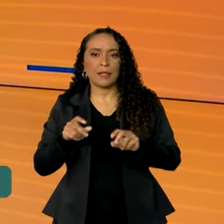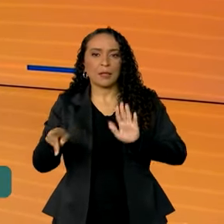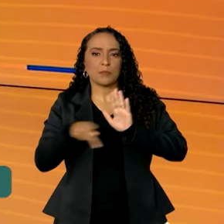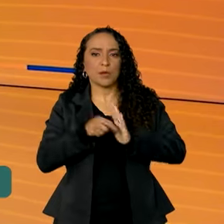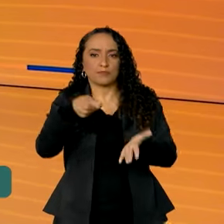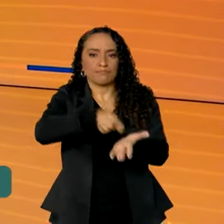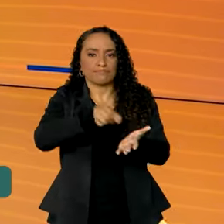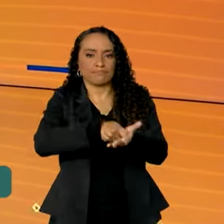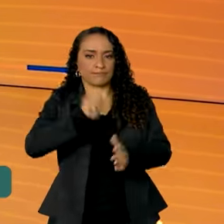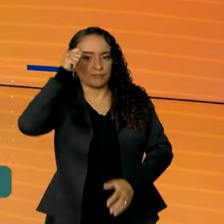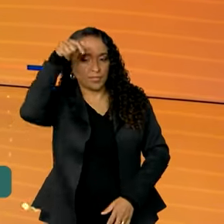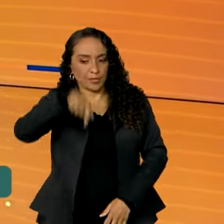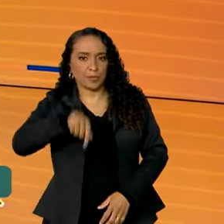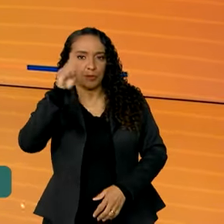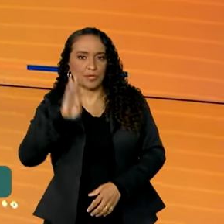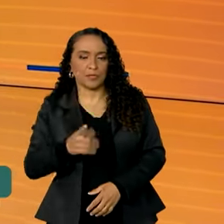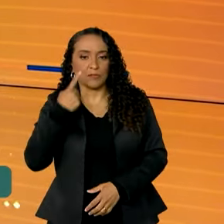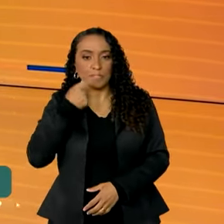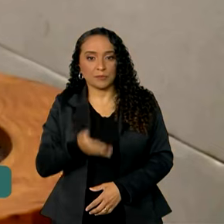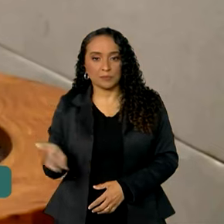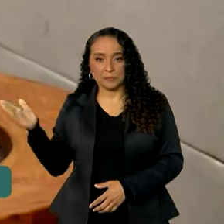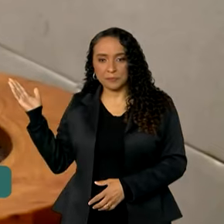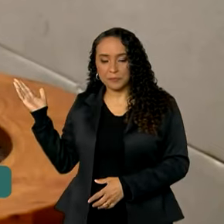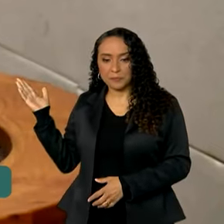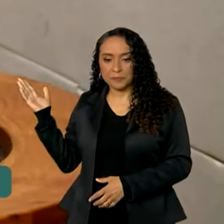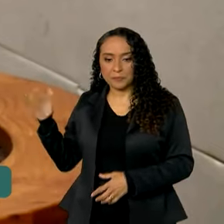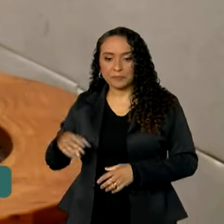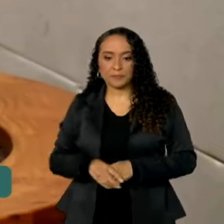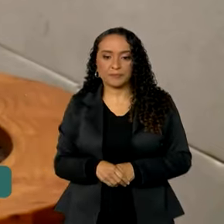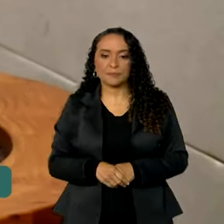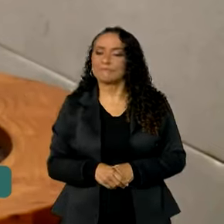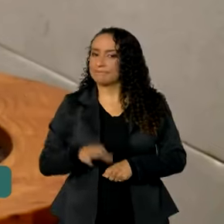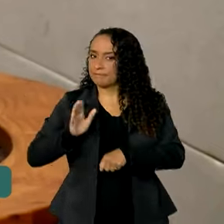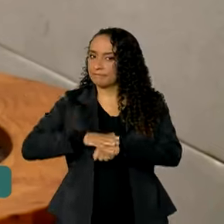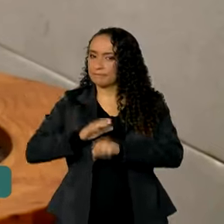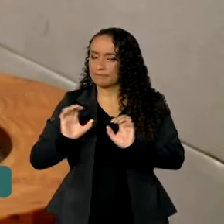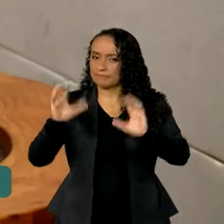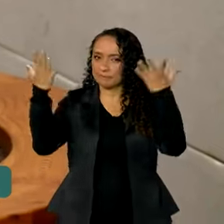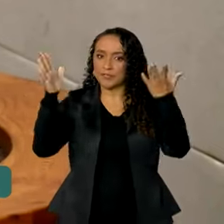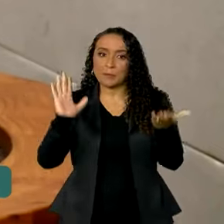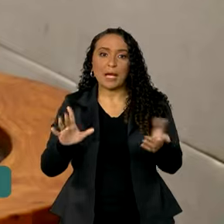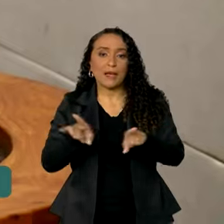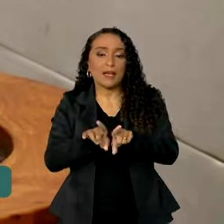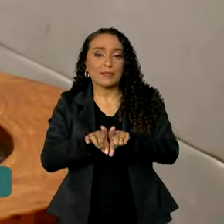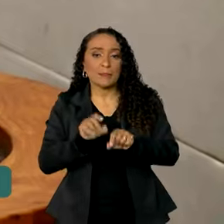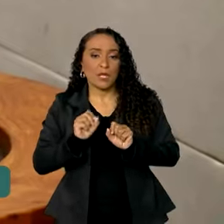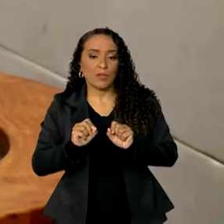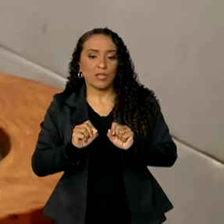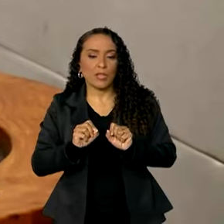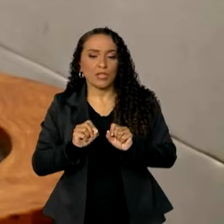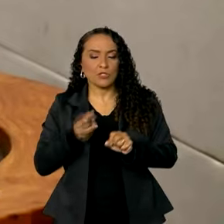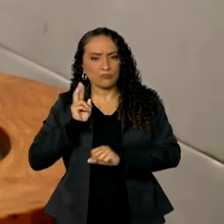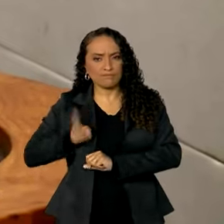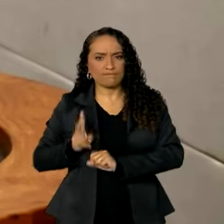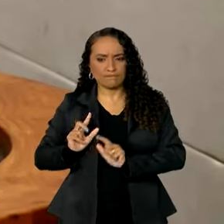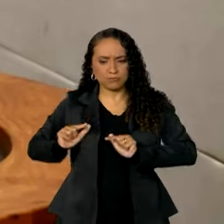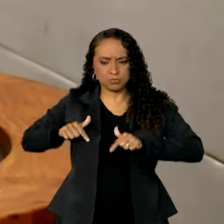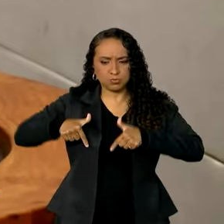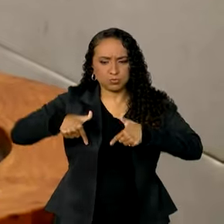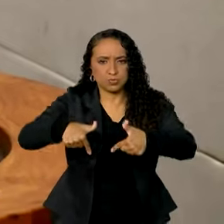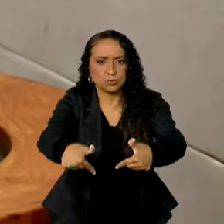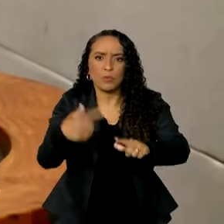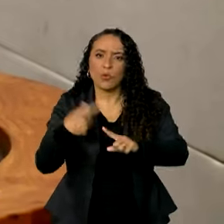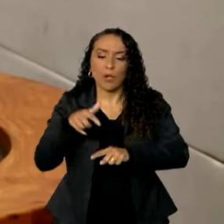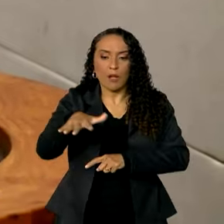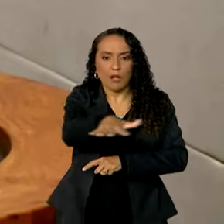aos negros no Brasil. Vamos conferir. É um momento de celebrar, mas é um momento também de manter a luta de pé, porque